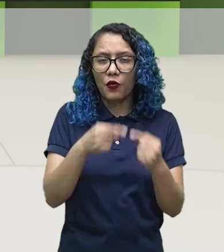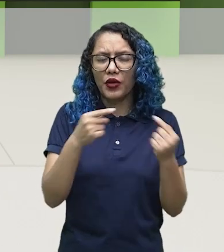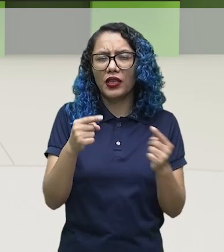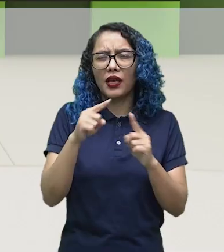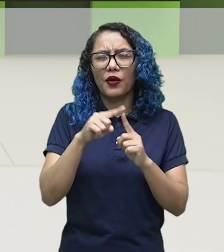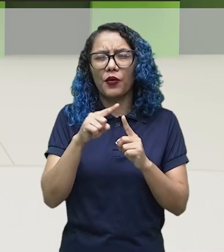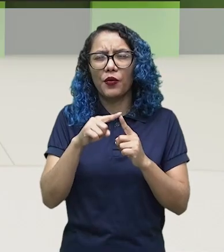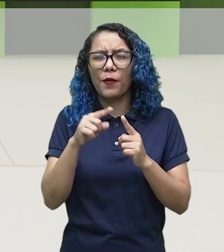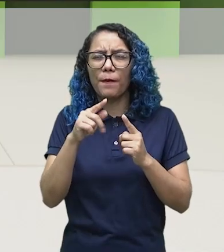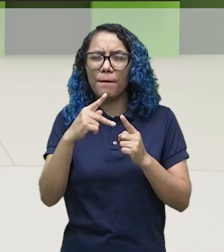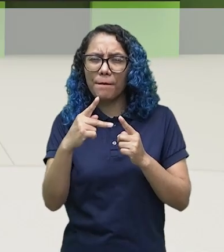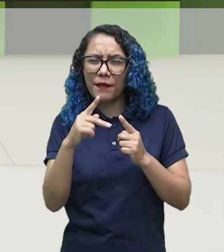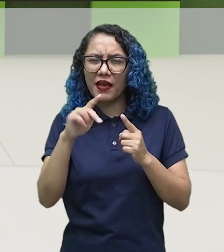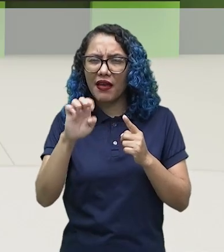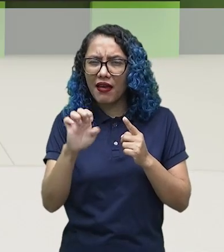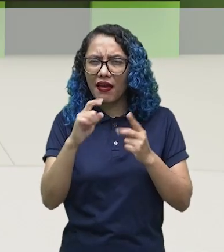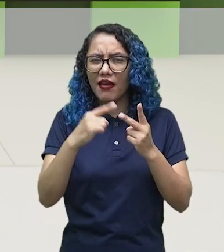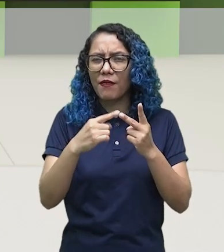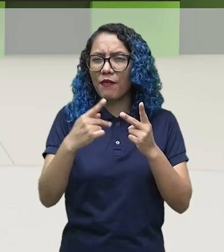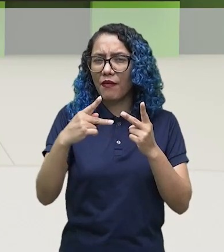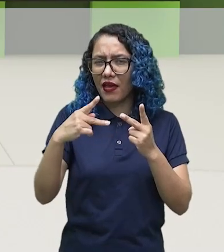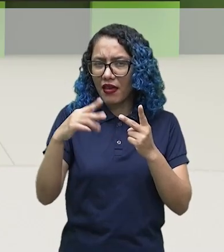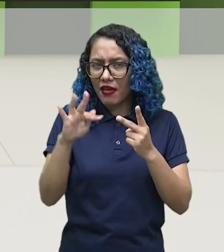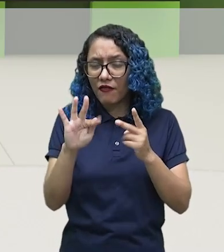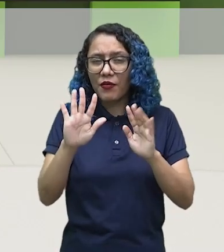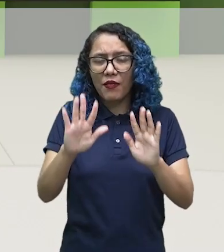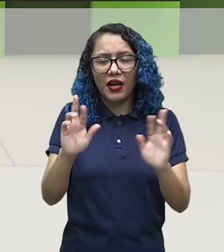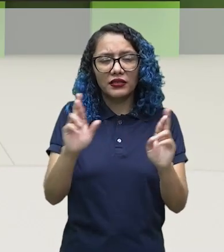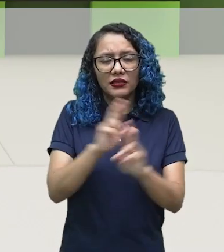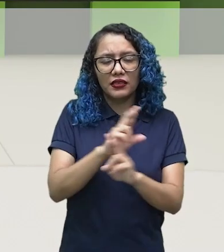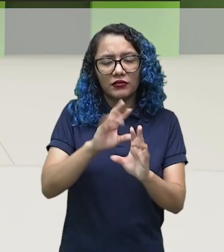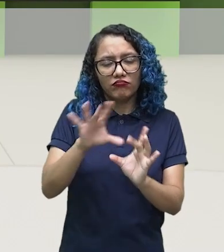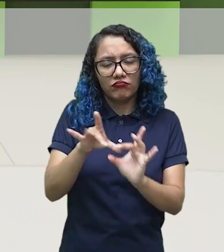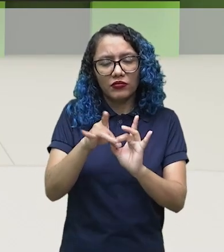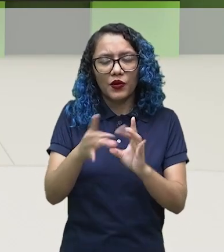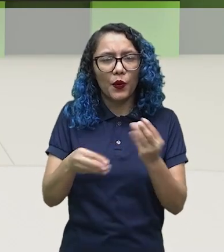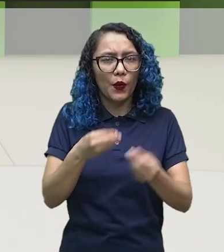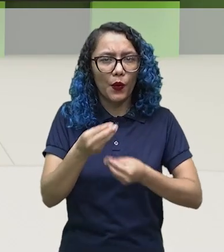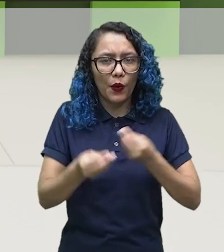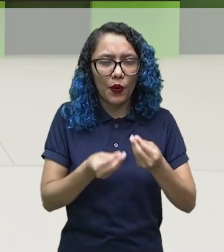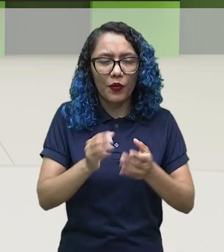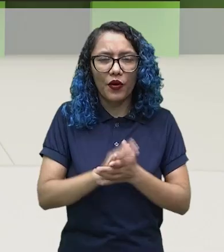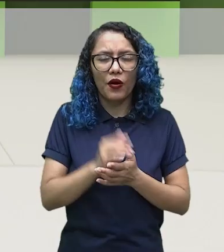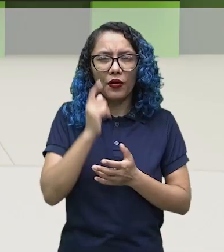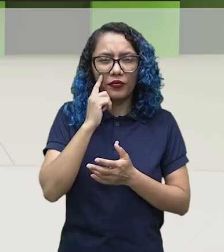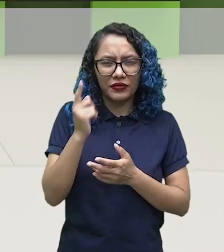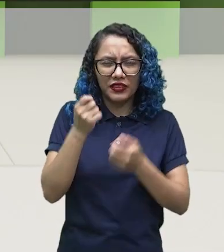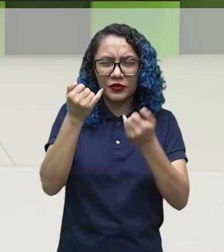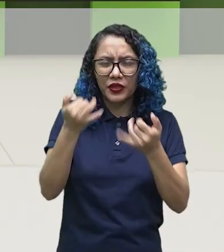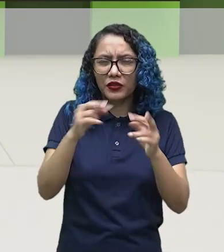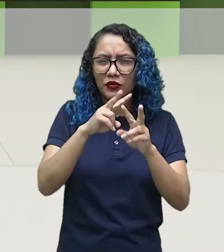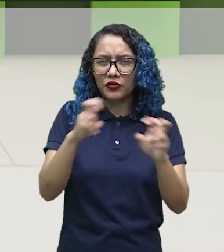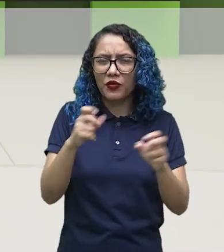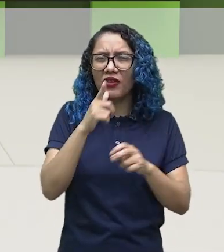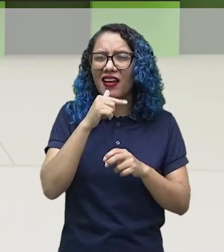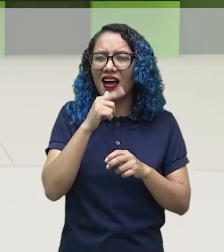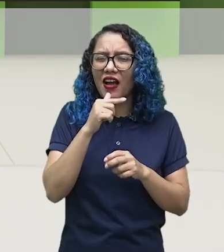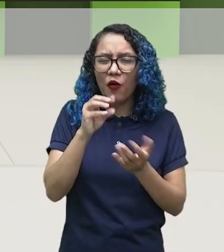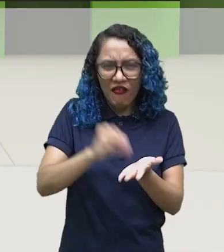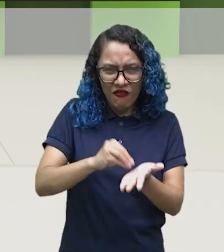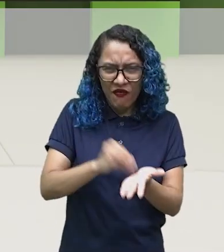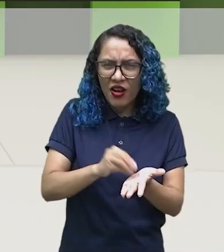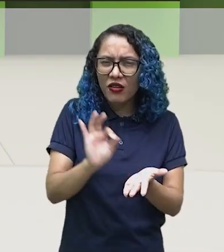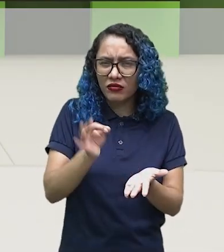como que a gente pode fazer esse link, né, principalmente a gente está falando aqui de escassez hídrica, né? De escassez de água,